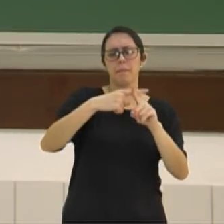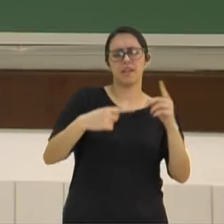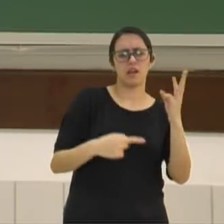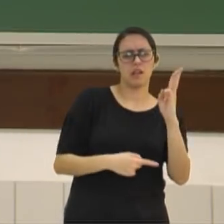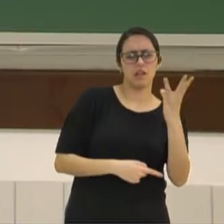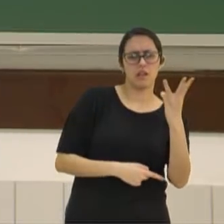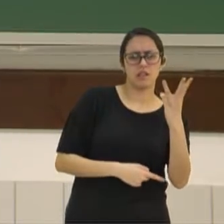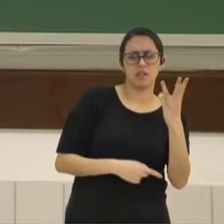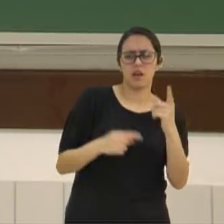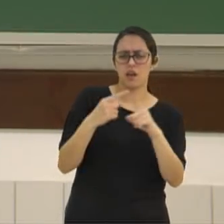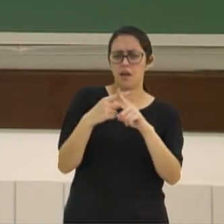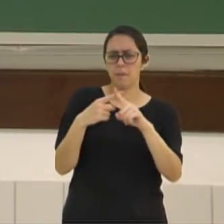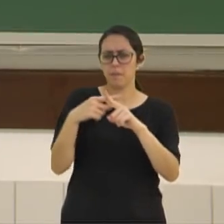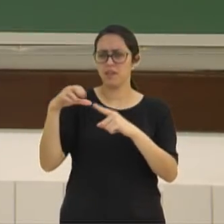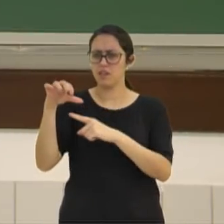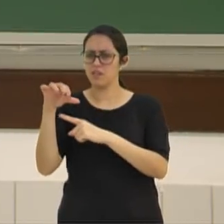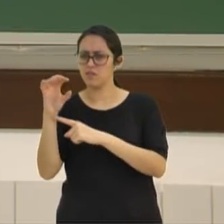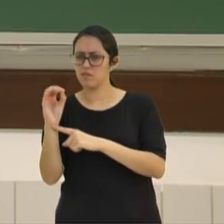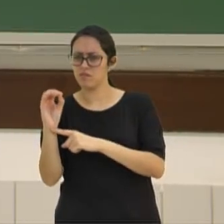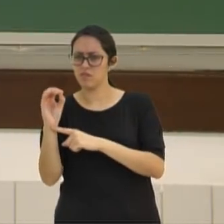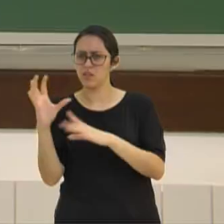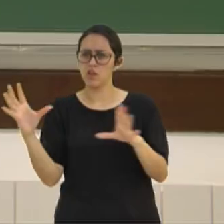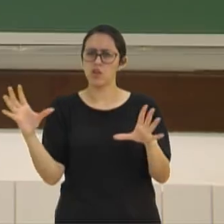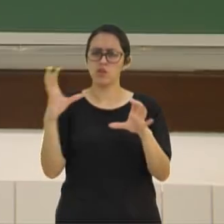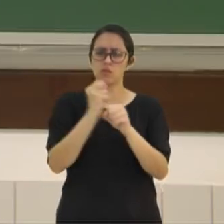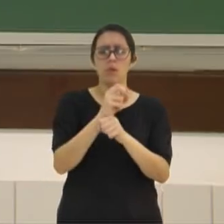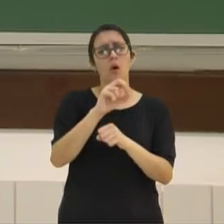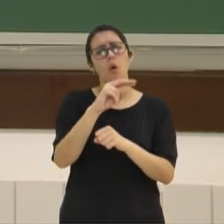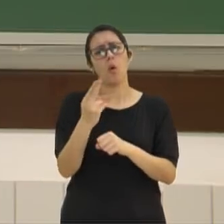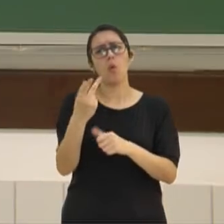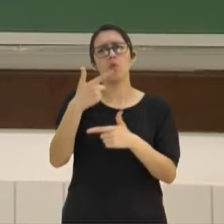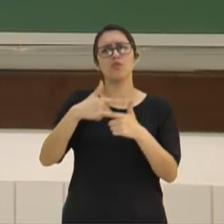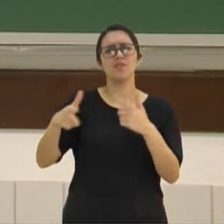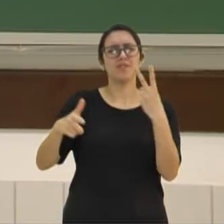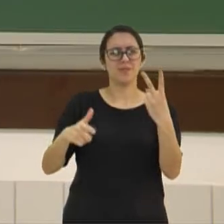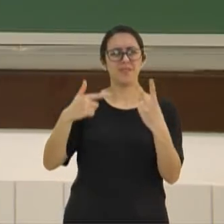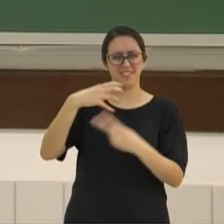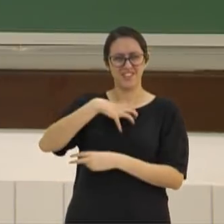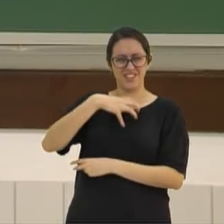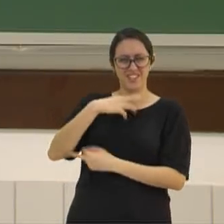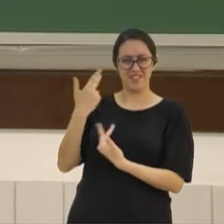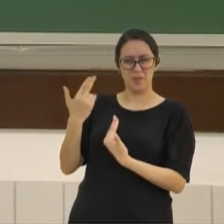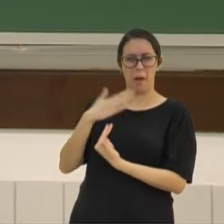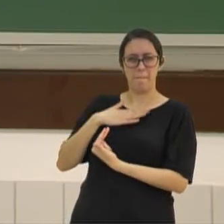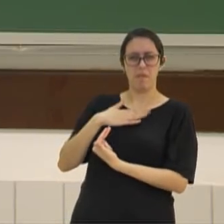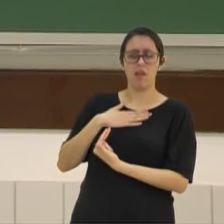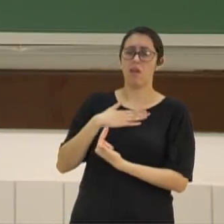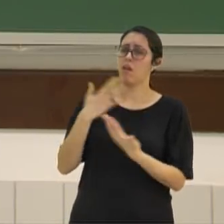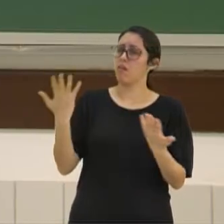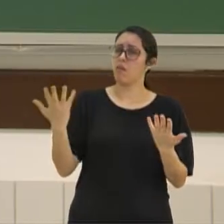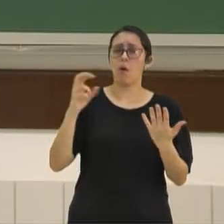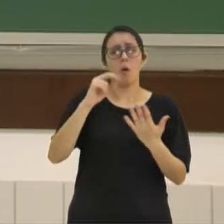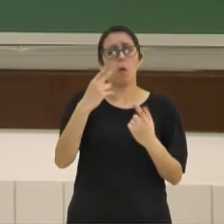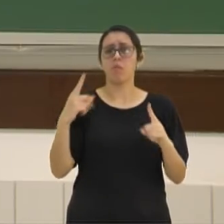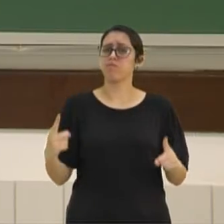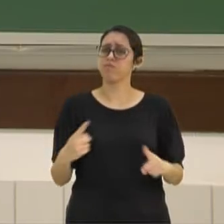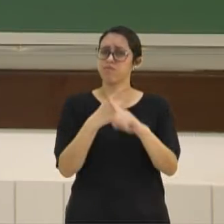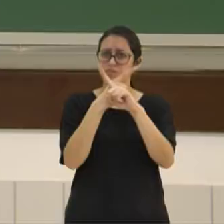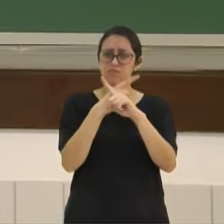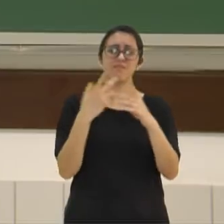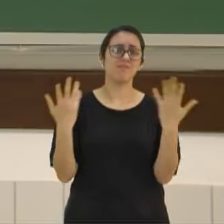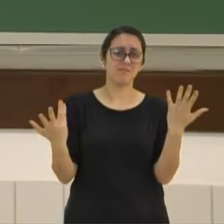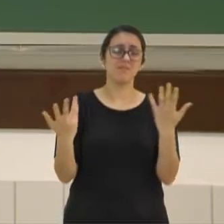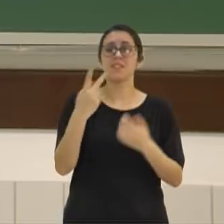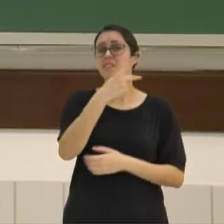metade do 90 centavos e somar isso. Ou dividindo por 2 daquela forma que eu fiz, ou por regra de 3. Então, o importante é